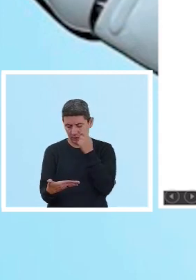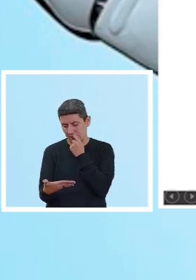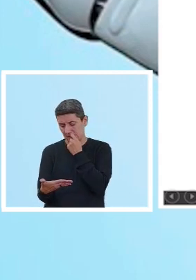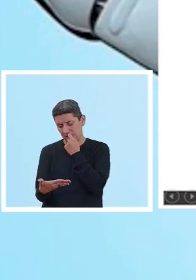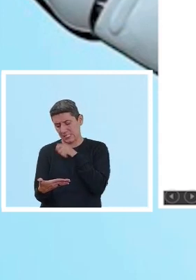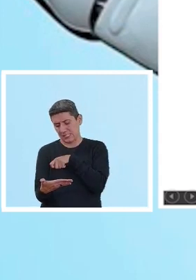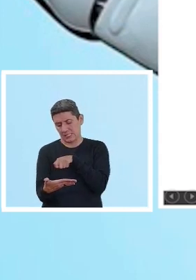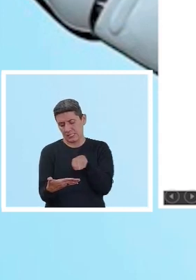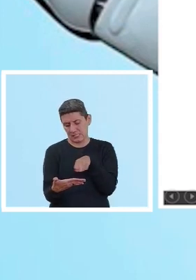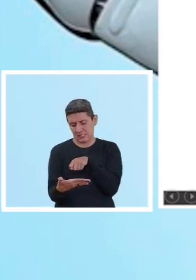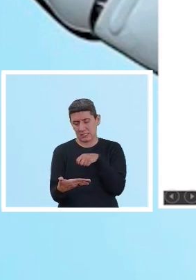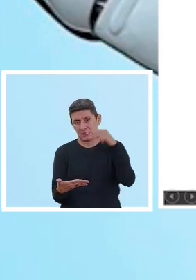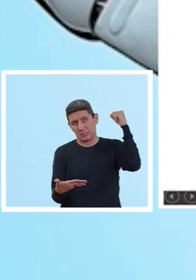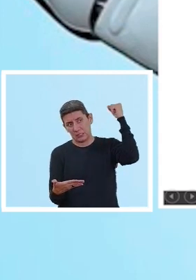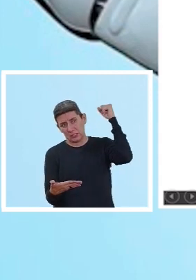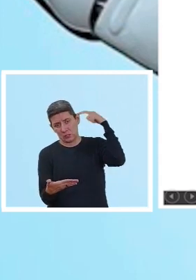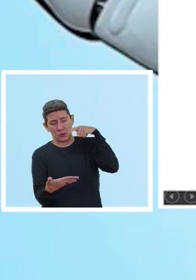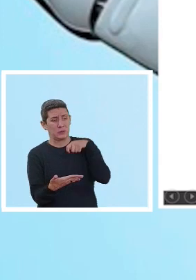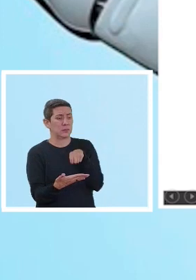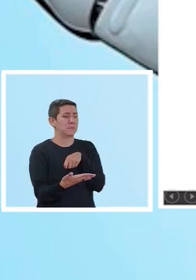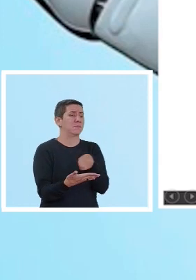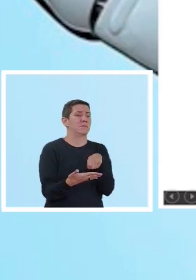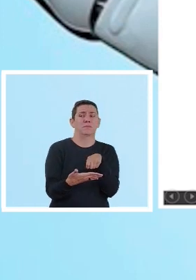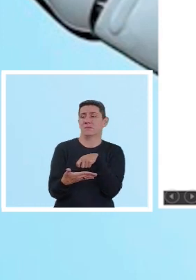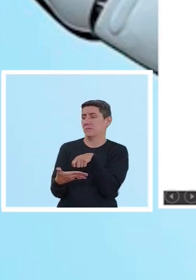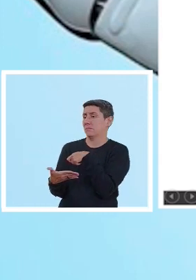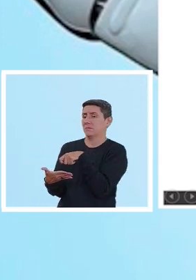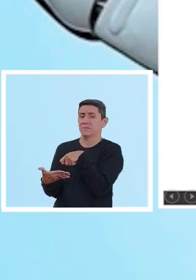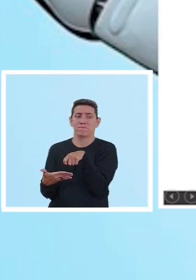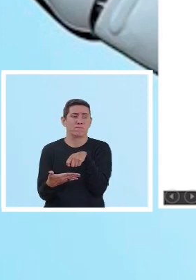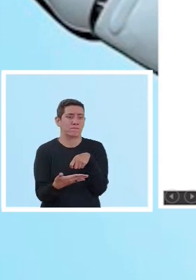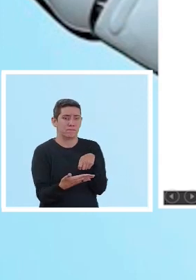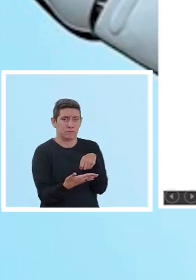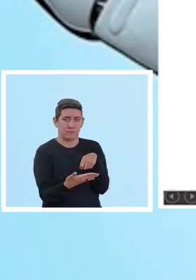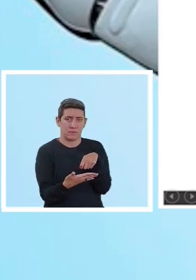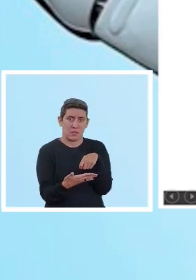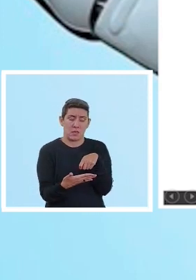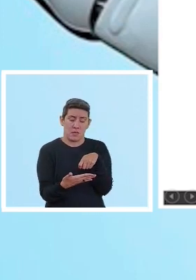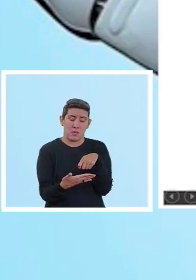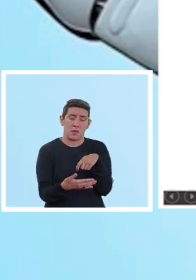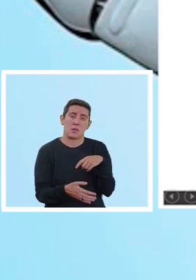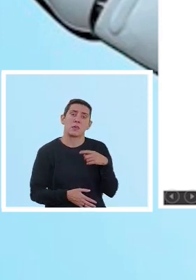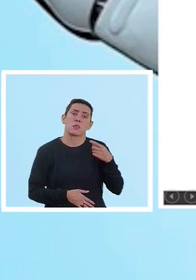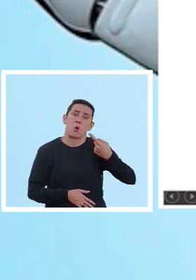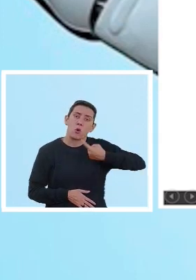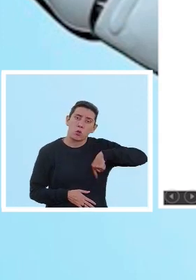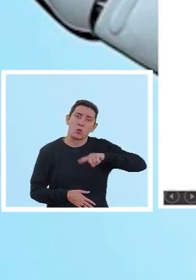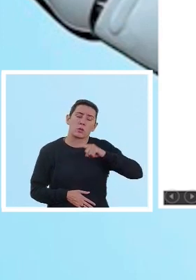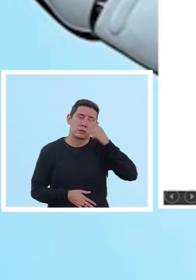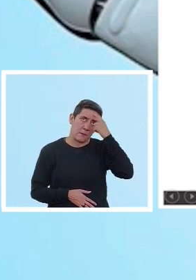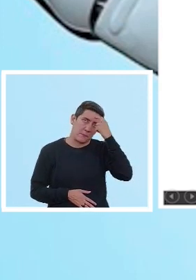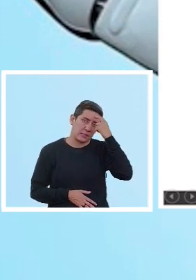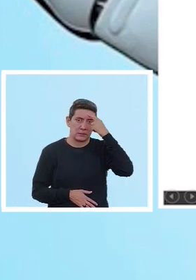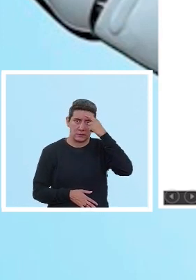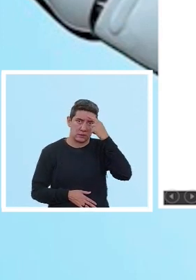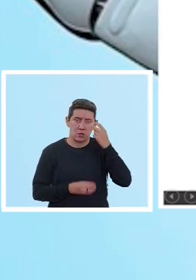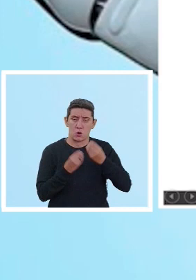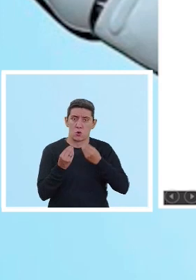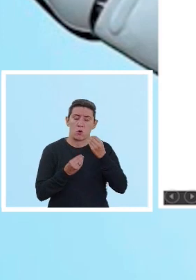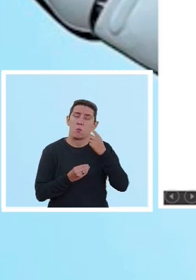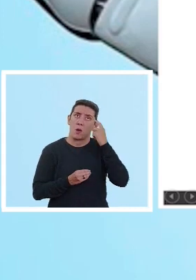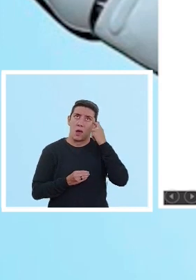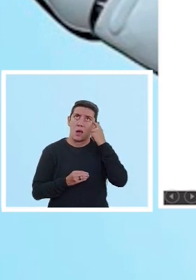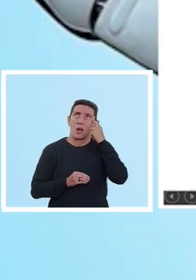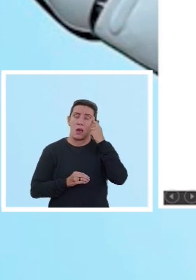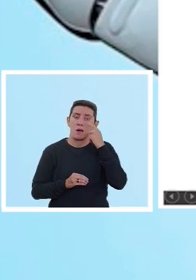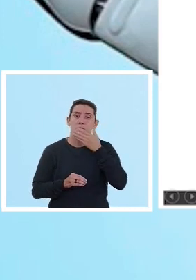dia e noite embaixo do sol fazendo essa marcação de que nós desenvolvemos desenvolvemos uma um algoritmo né